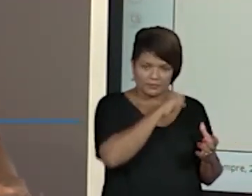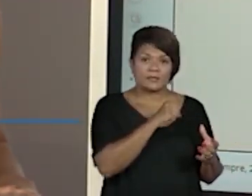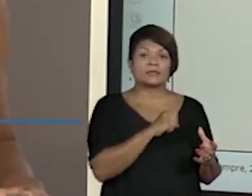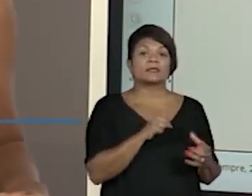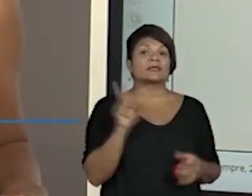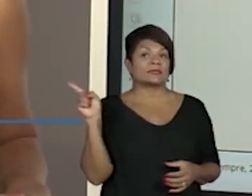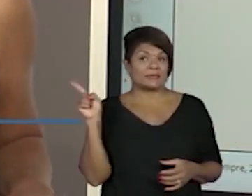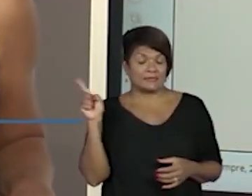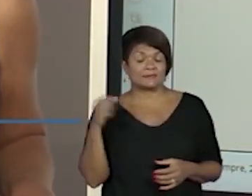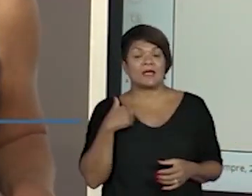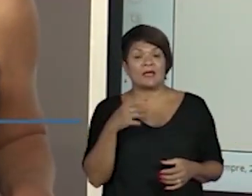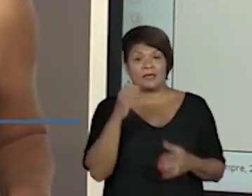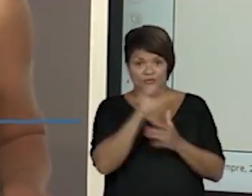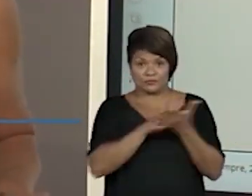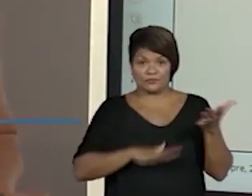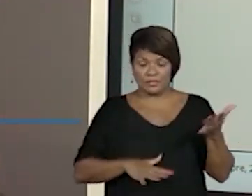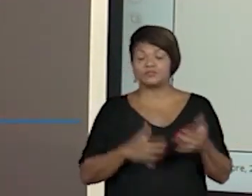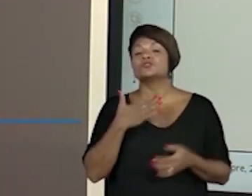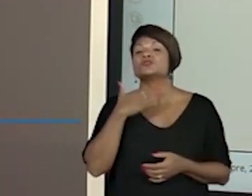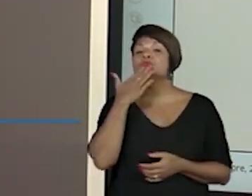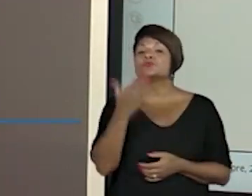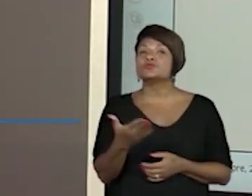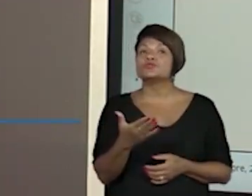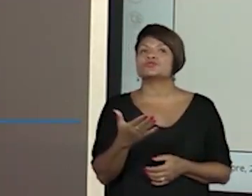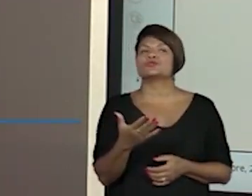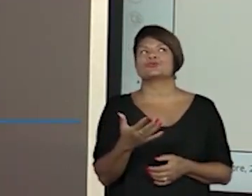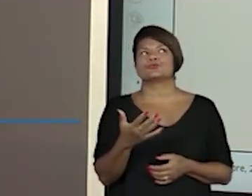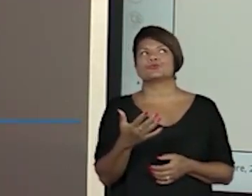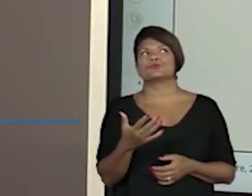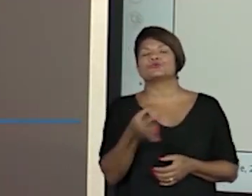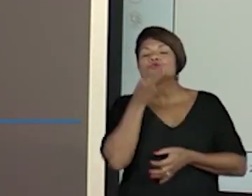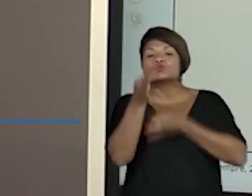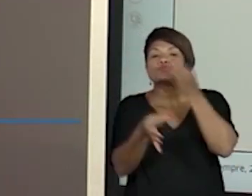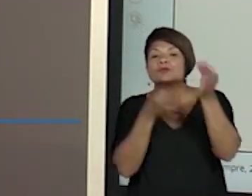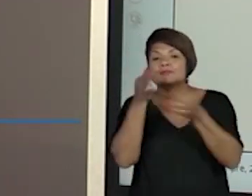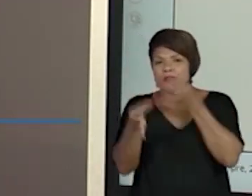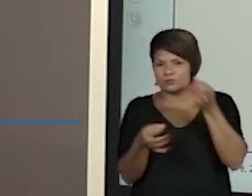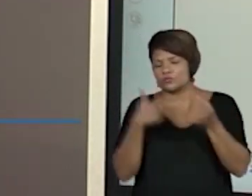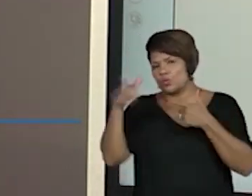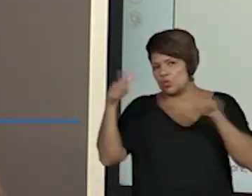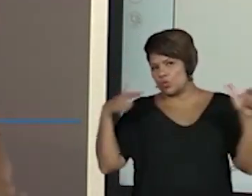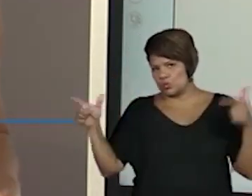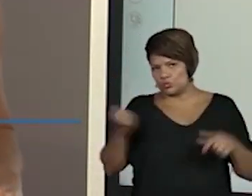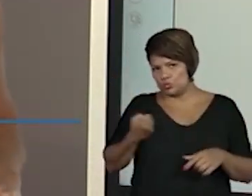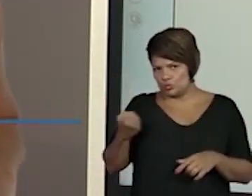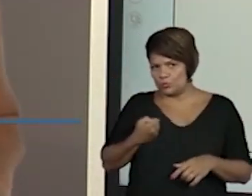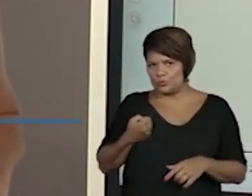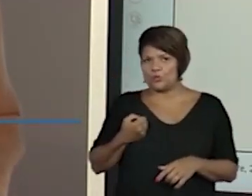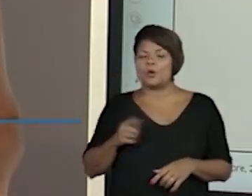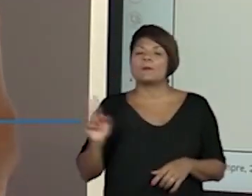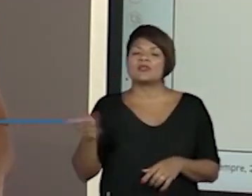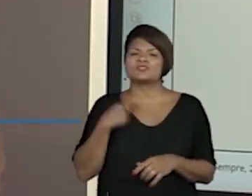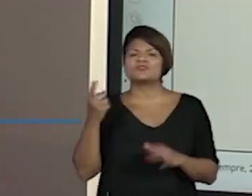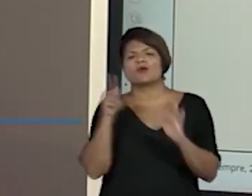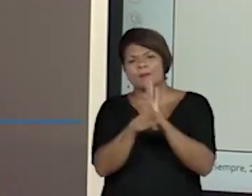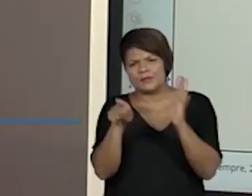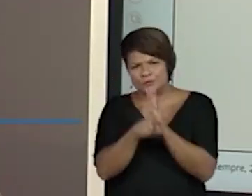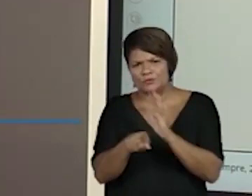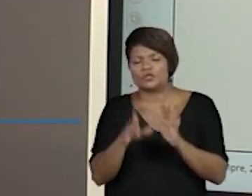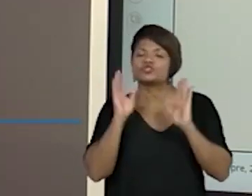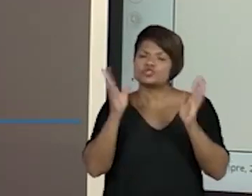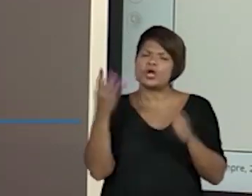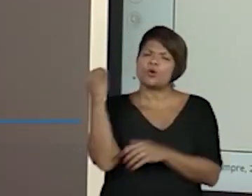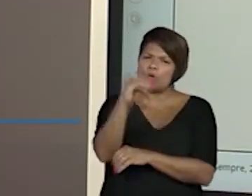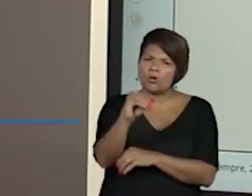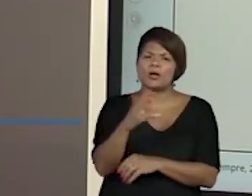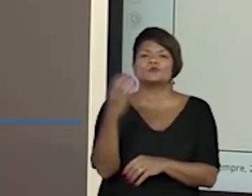para as crianças darem sugestão de escreverem outros números ali da tabela. Para a gente não ficar aqui perguntando, nós já colocamos